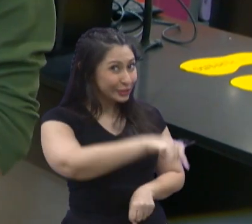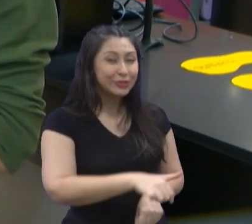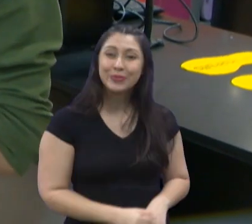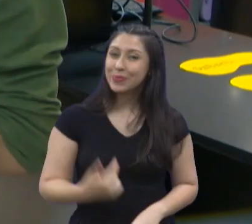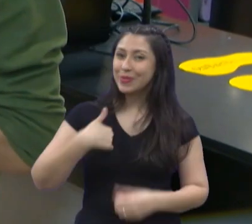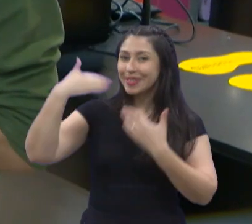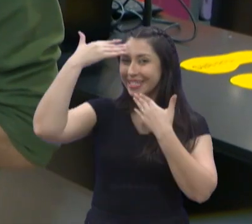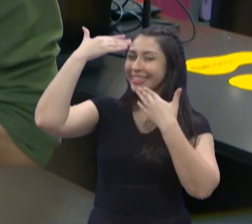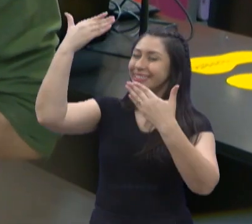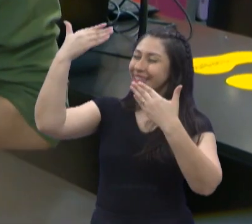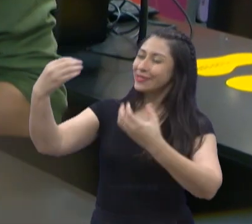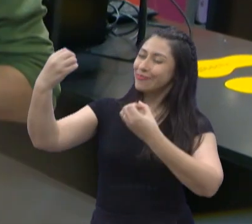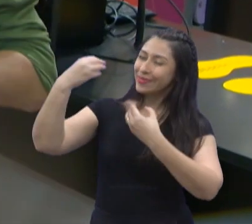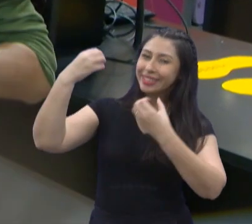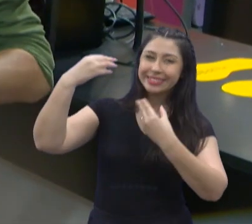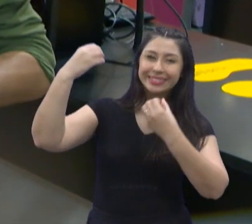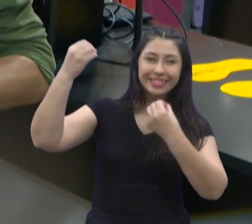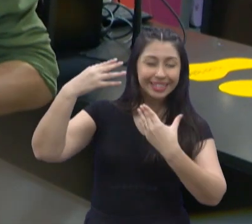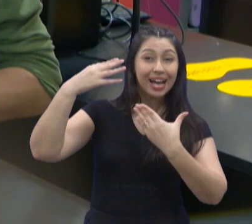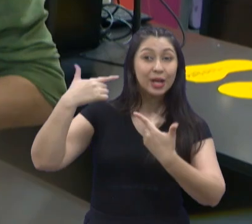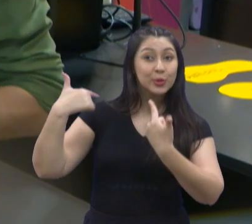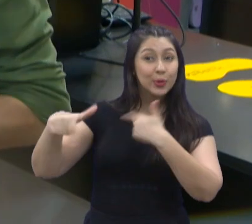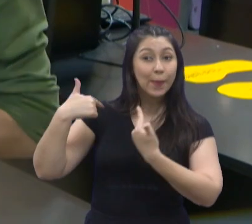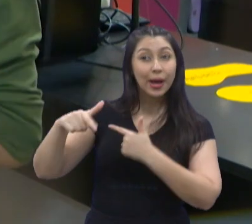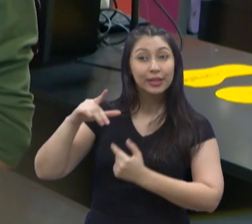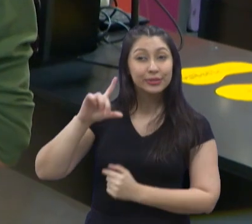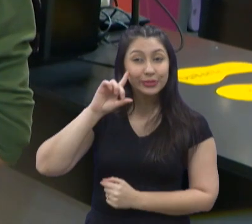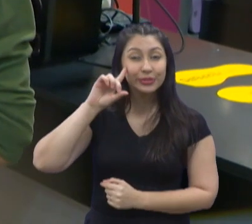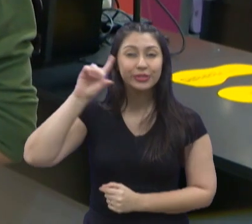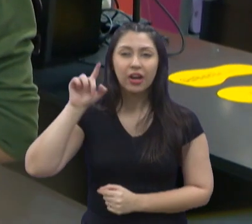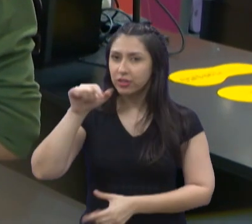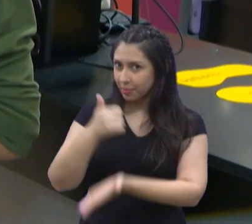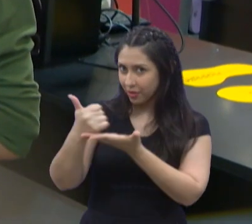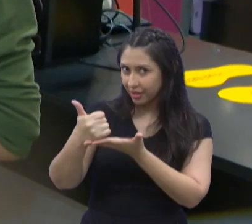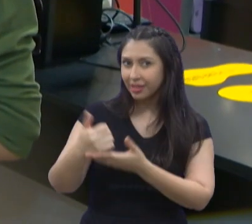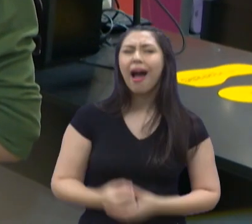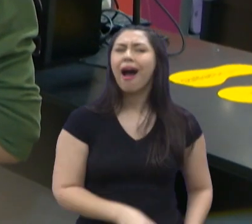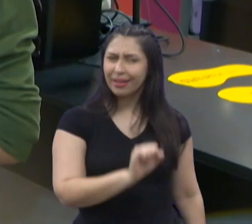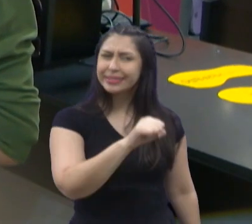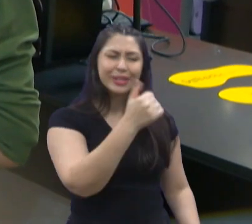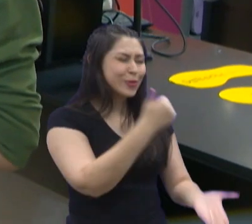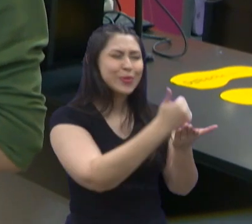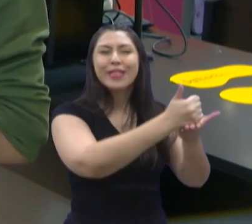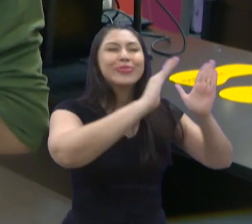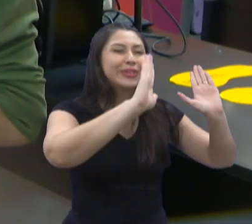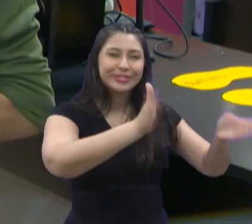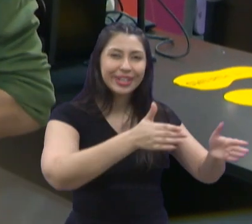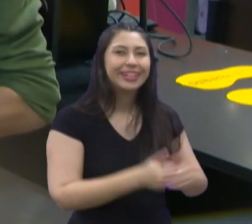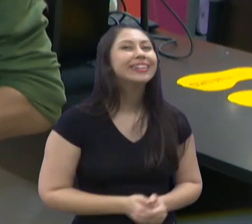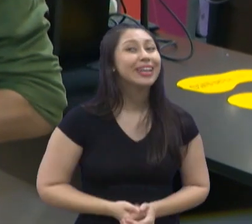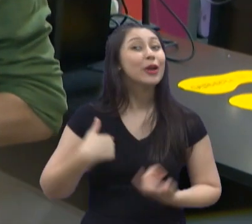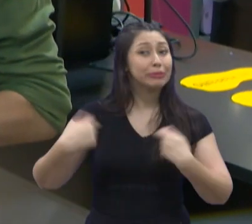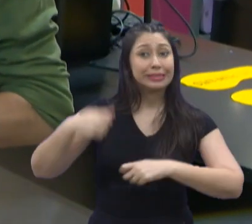agradeço por me ensinar, Ronaldo, nesse job do dia. E aí, você me contrataria como vendedor? Com certeza, já está contratado. Eu sei que eu tenho muito o que aprender